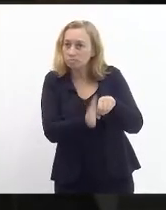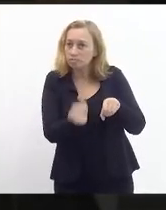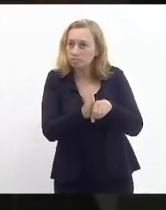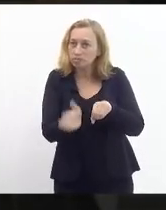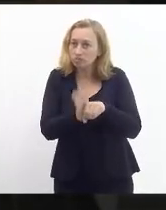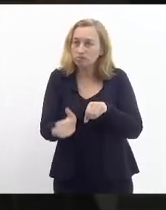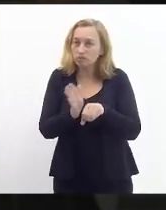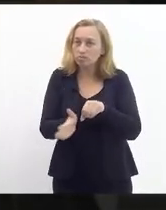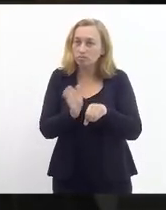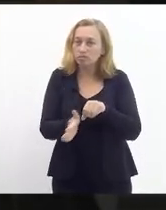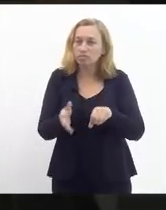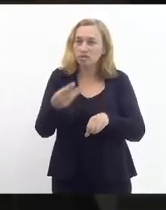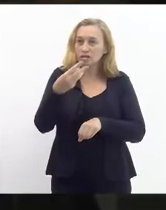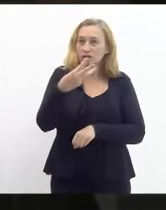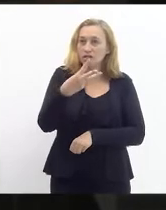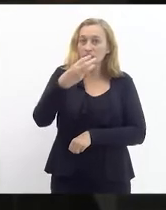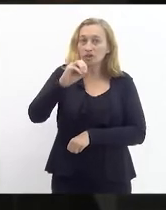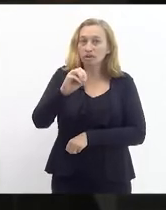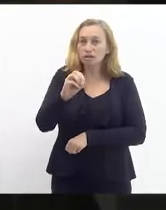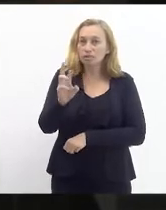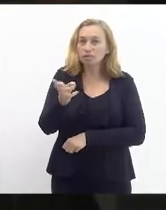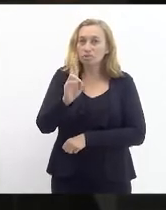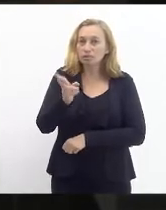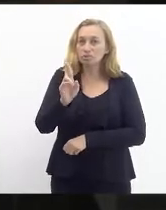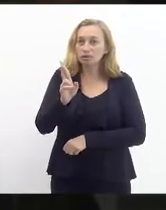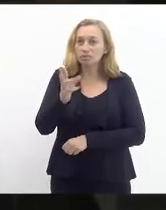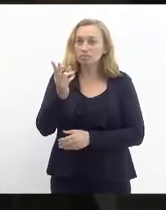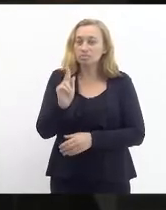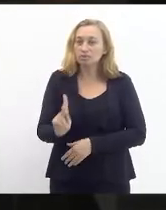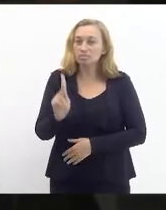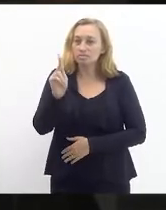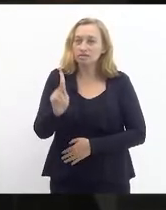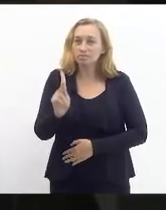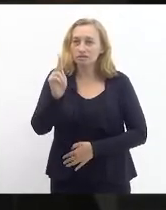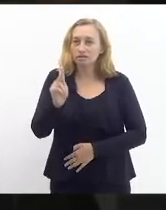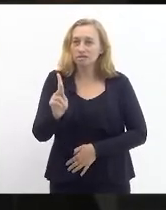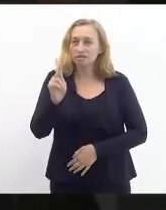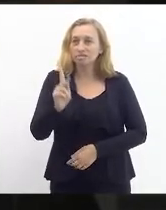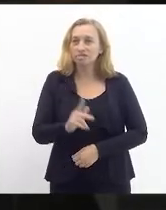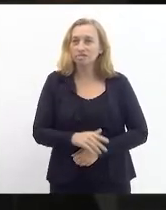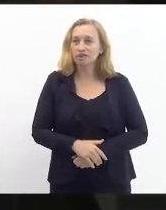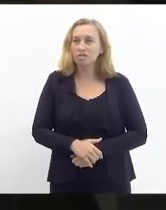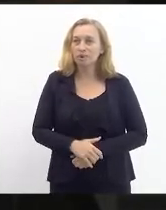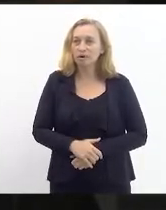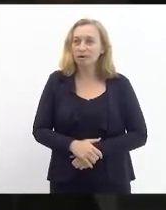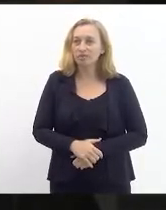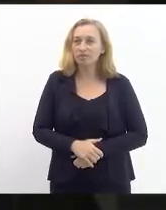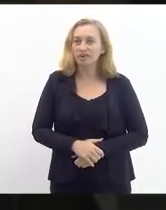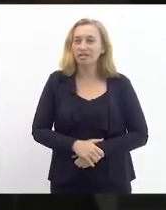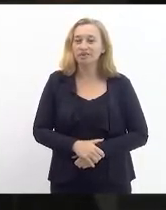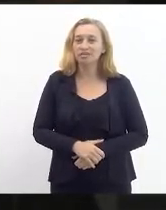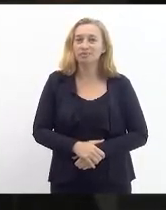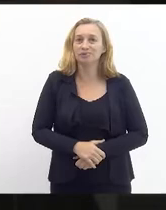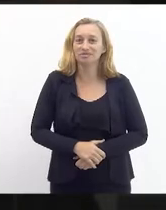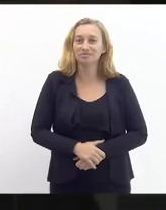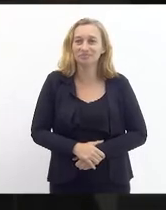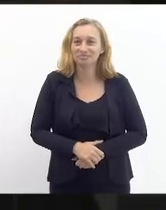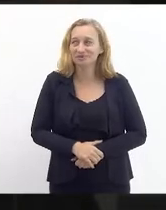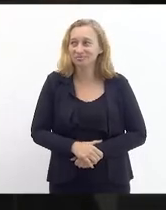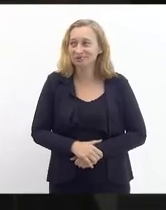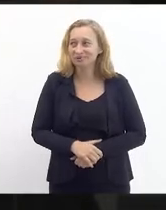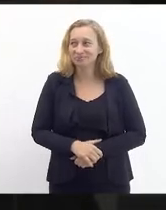já chegou a 30 reais o quilo eu vejo a senhora Presidente